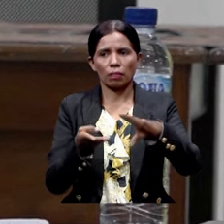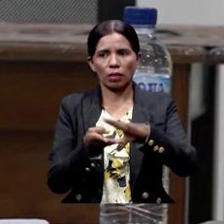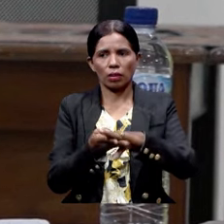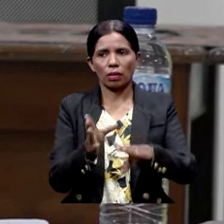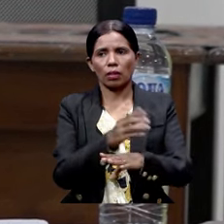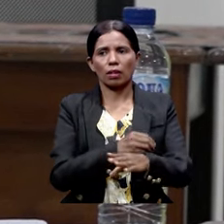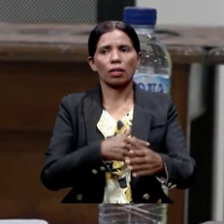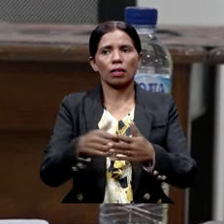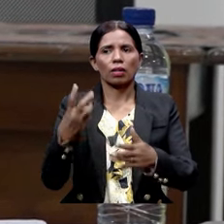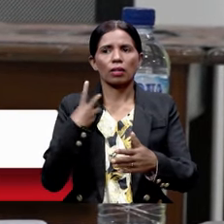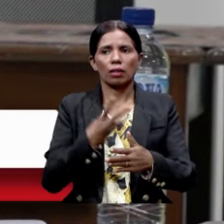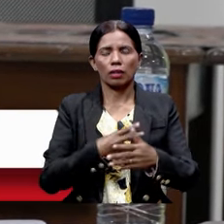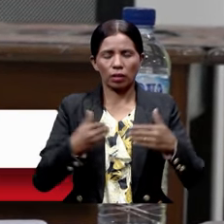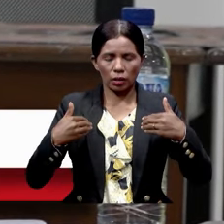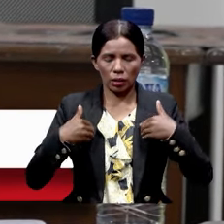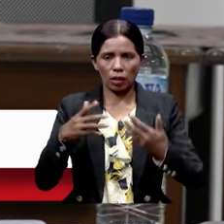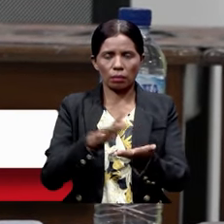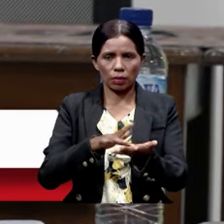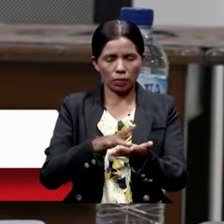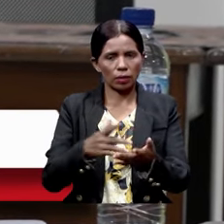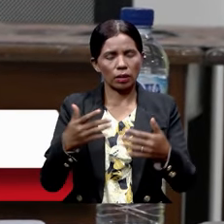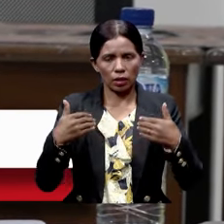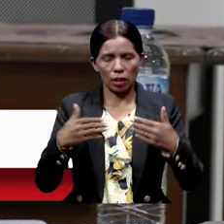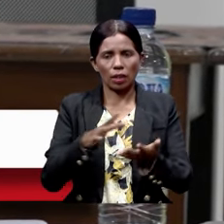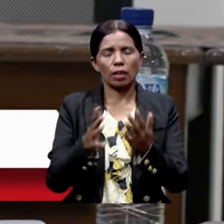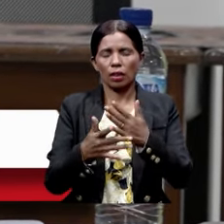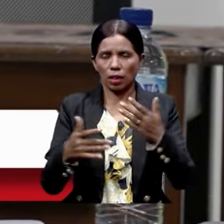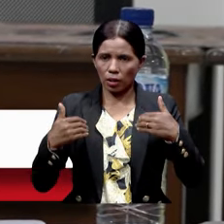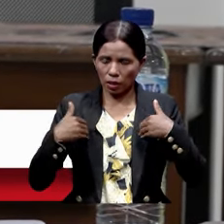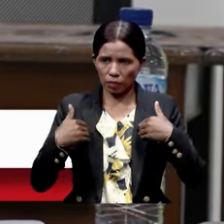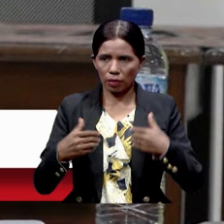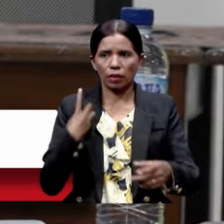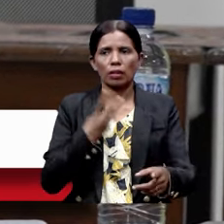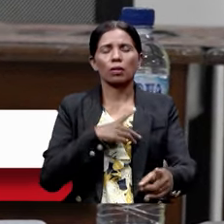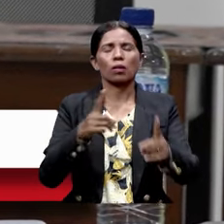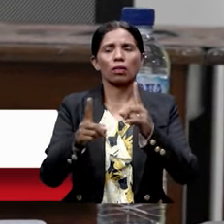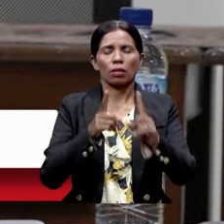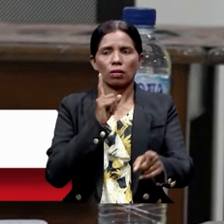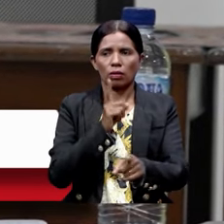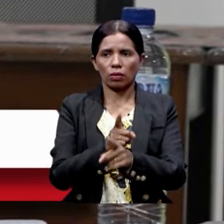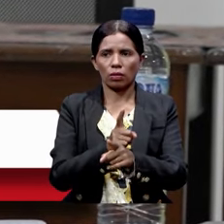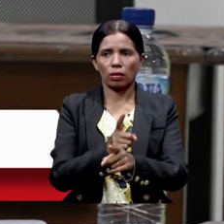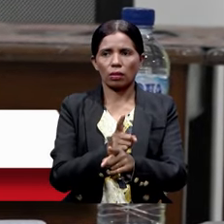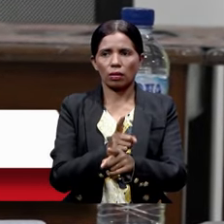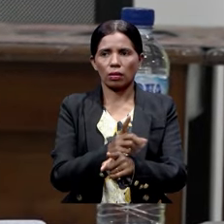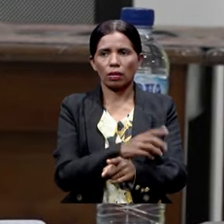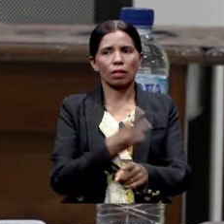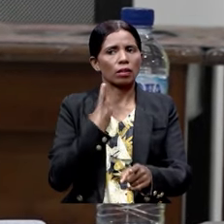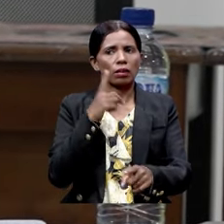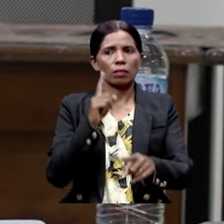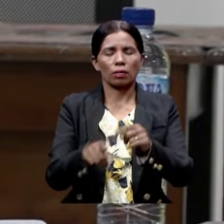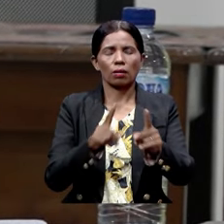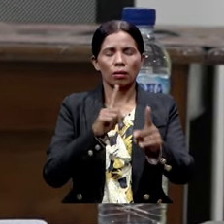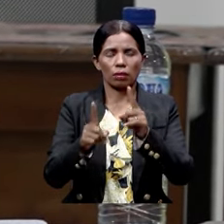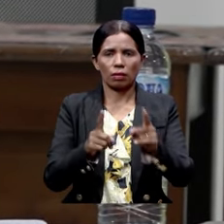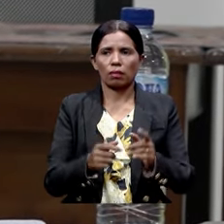né, da la ruma e da estoque e a da la ruma mosla e a ne los, e da culia bot nebe mag justo no los, e da la bela culia bot